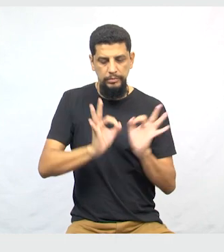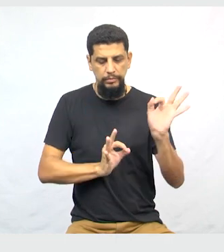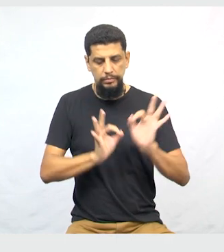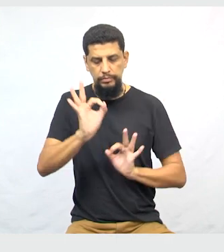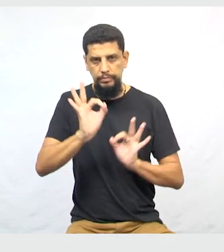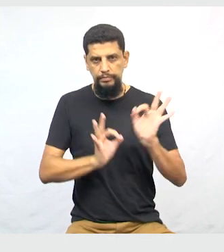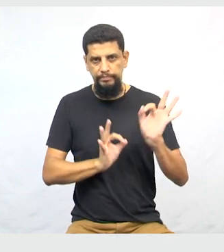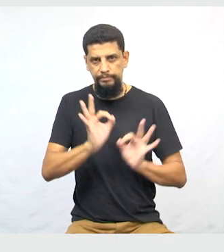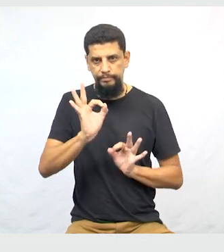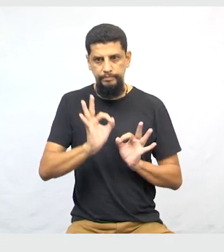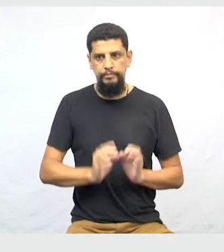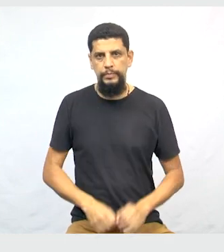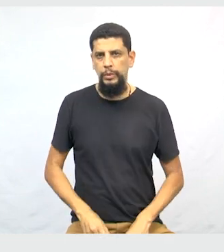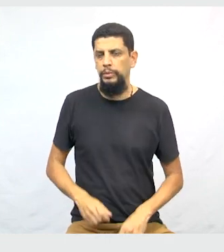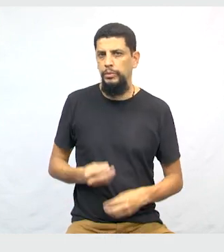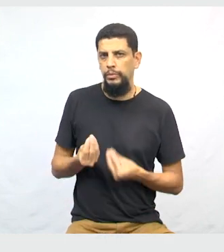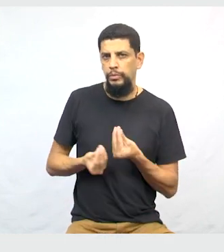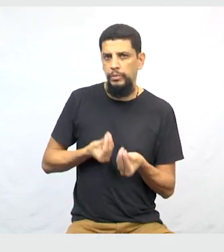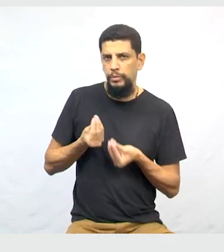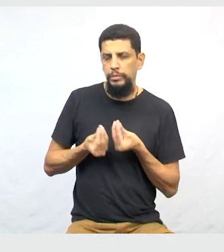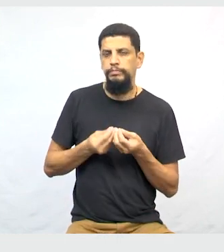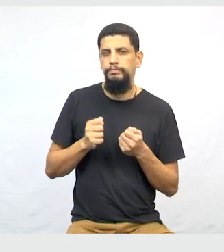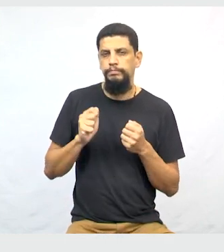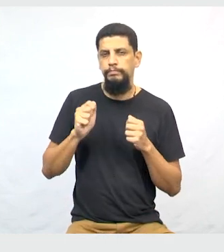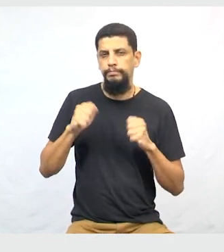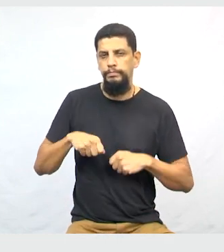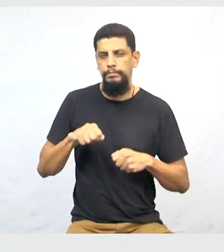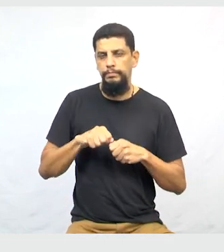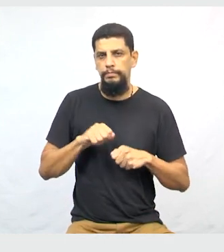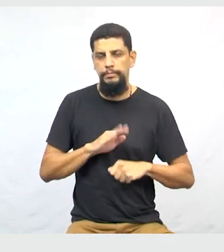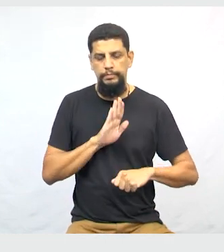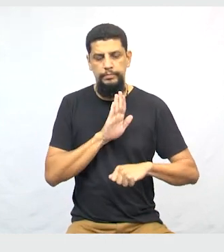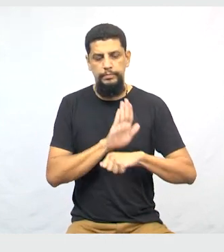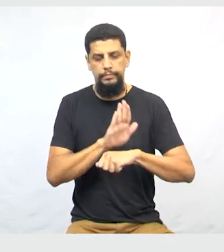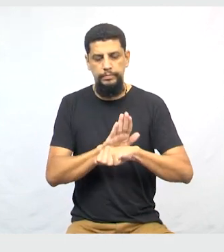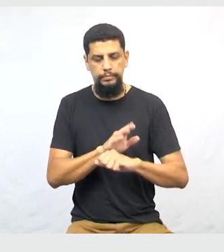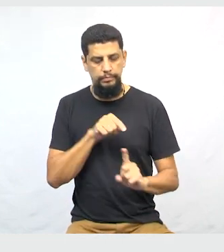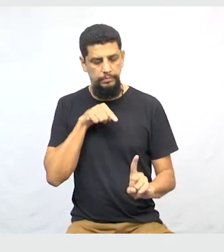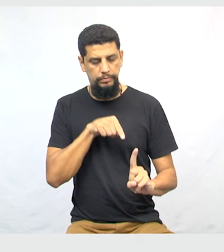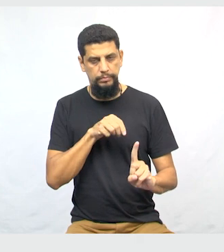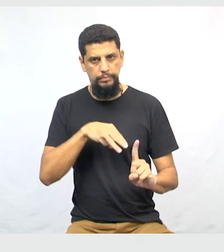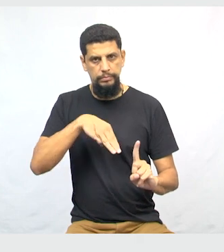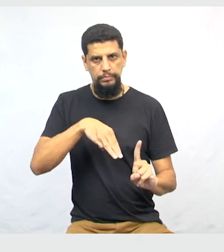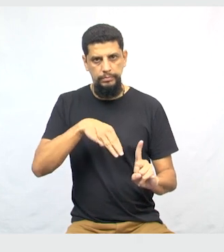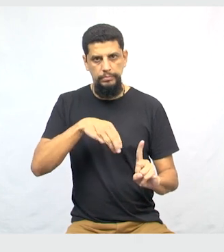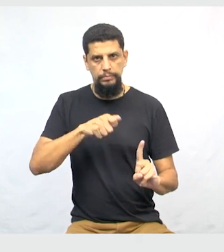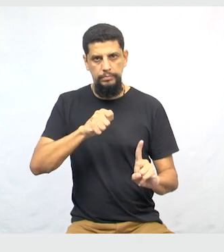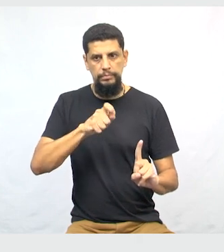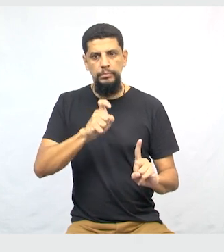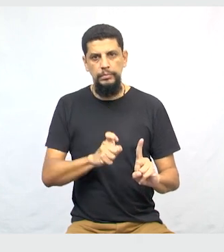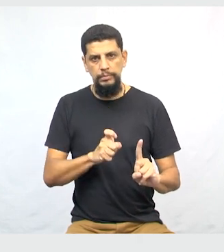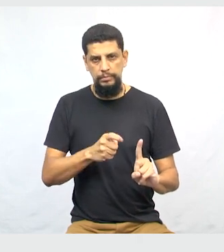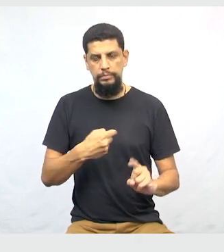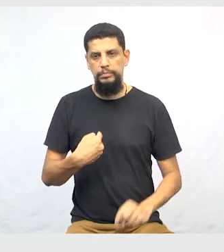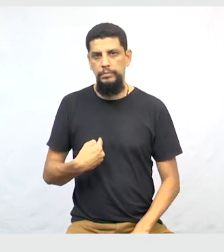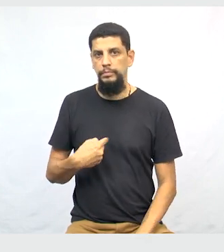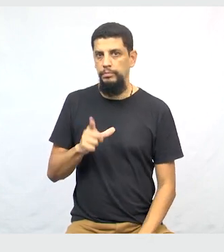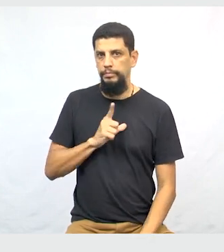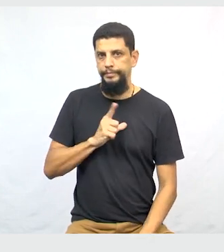essa organização aqui, professora Suzy. O que a gente pode fazer para ajudar? Então, Max, eu tenho